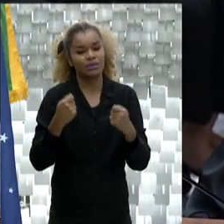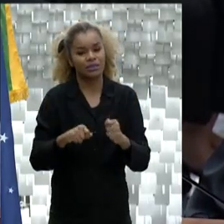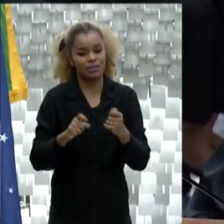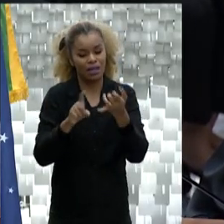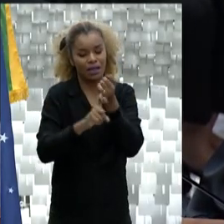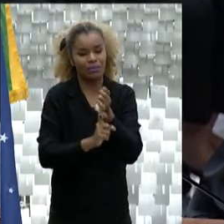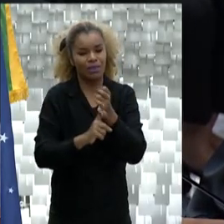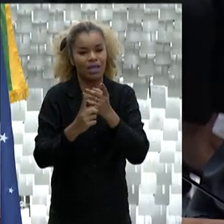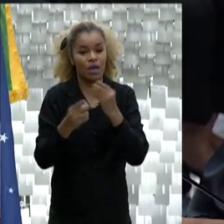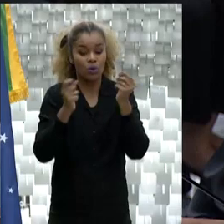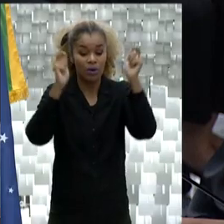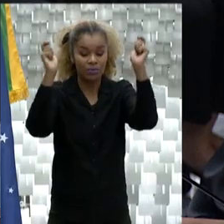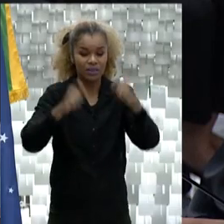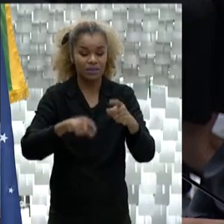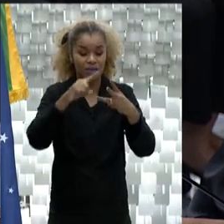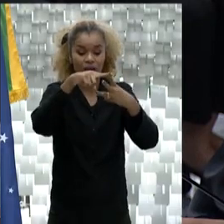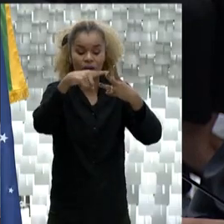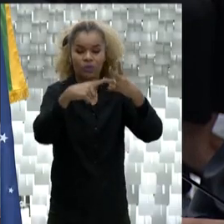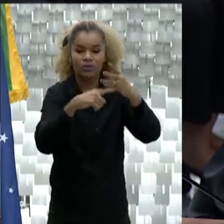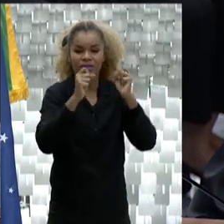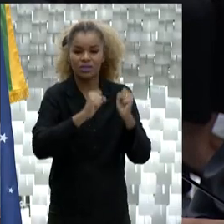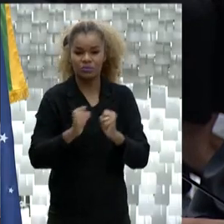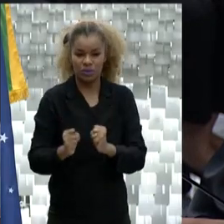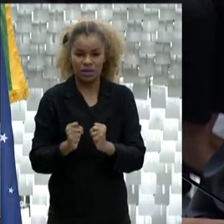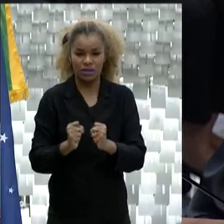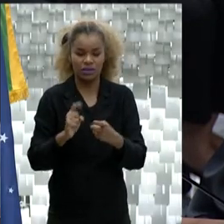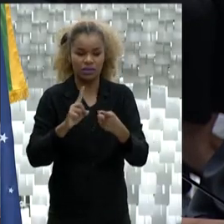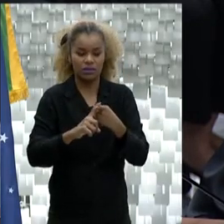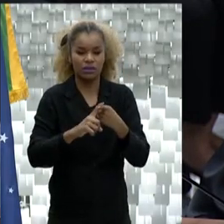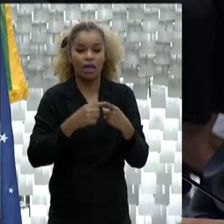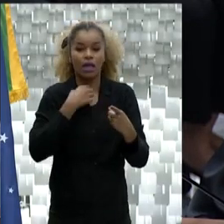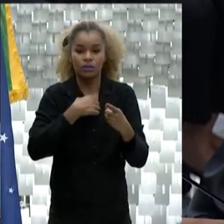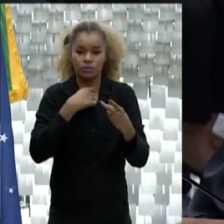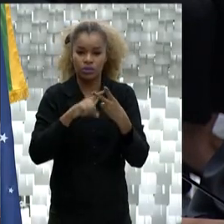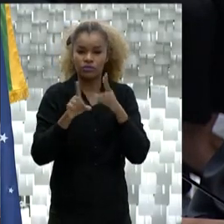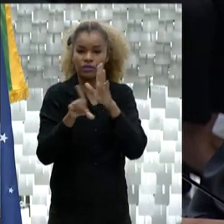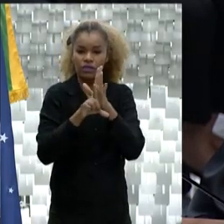com que os três poderes instituídos,